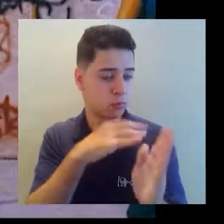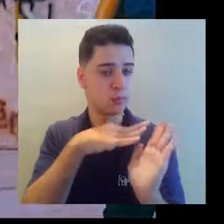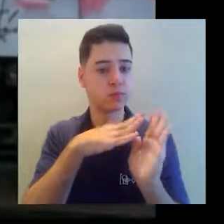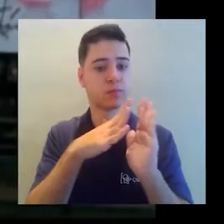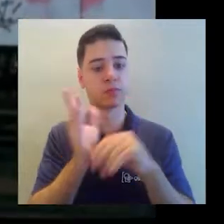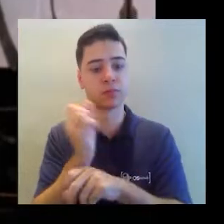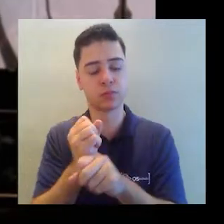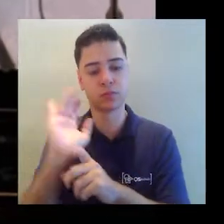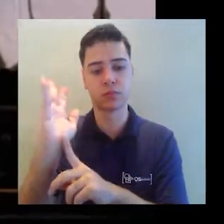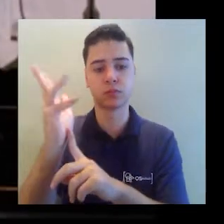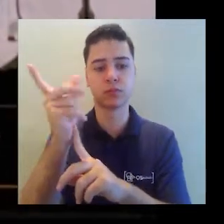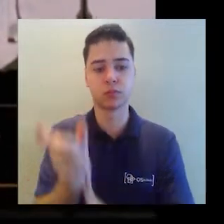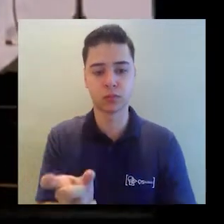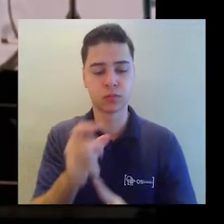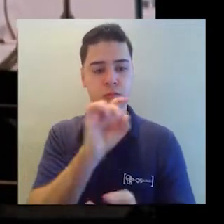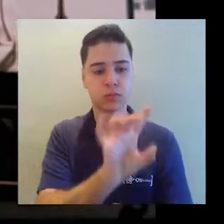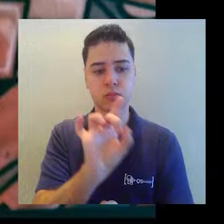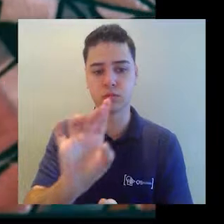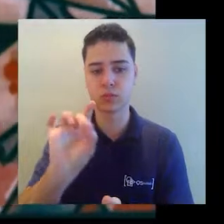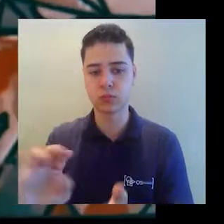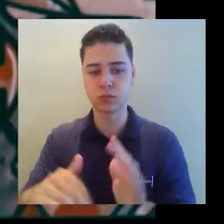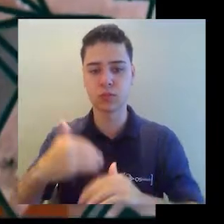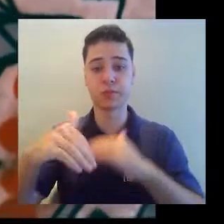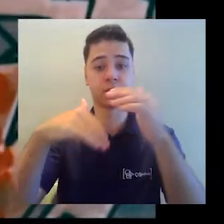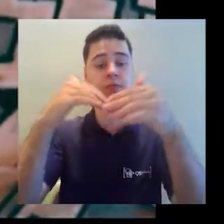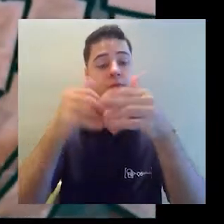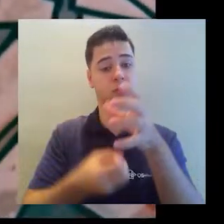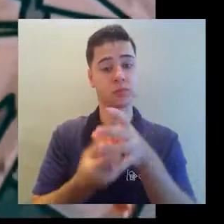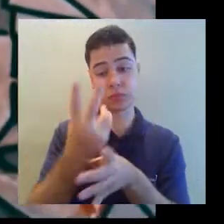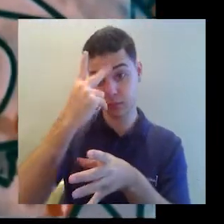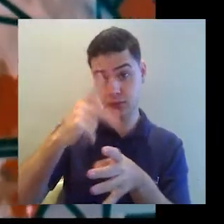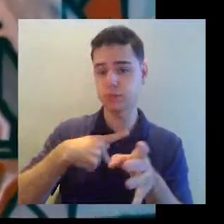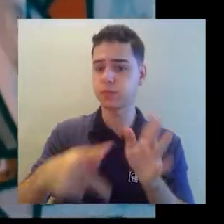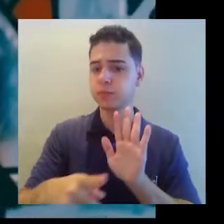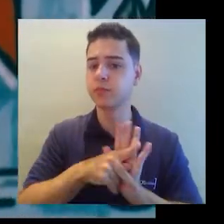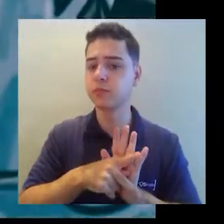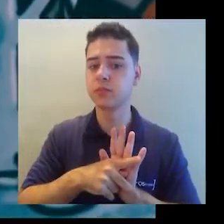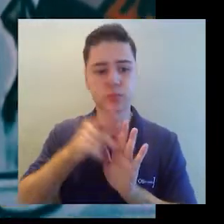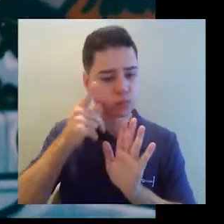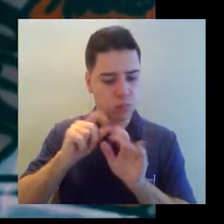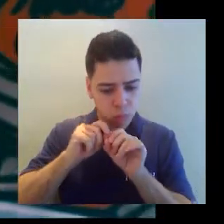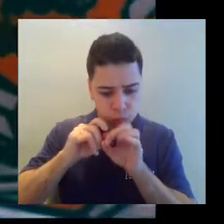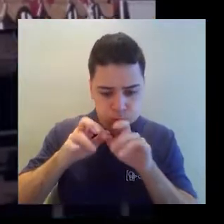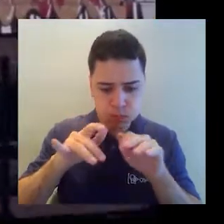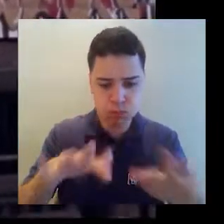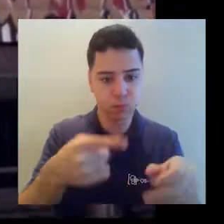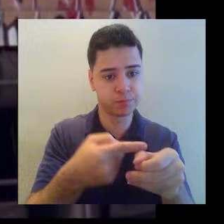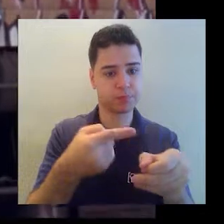do tempo, os artistas foram desenvolvendo tipografias cada vez mais elaboradas, criando estilos próprios que tomaram conta da